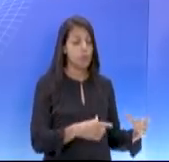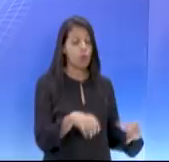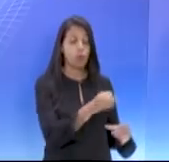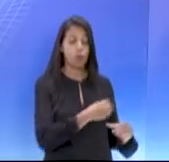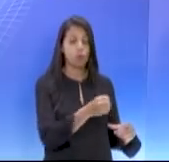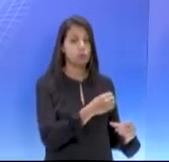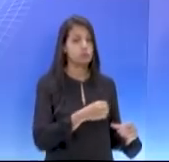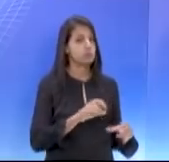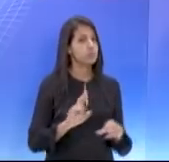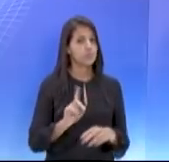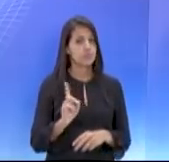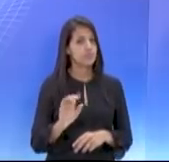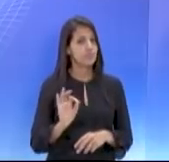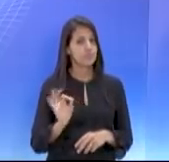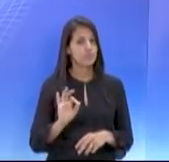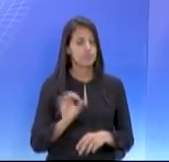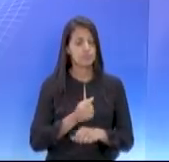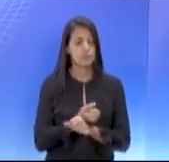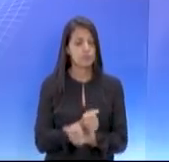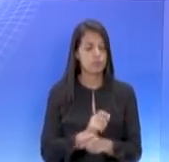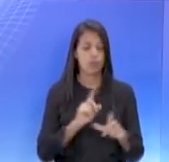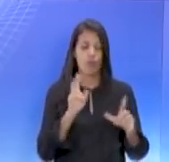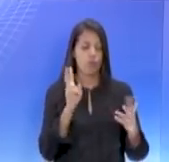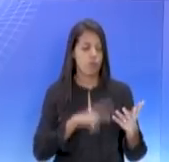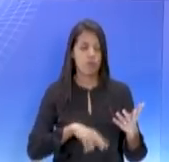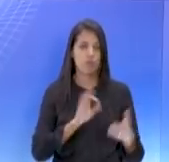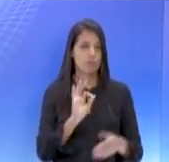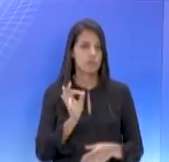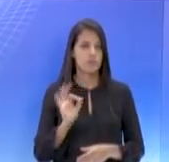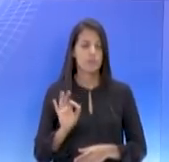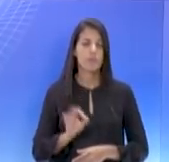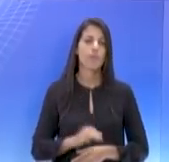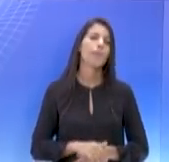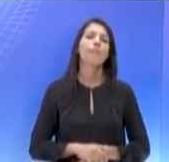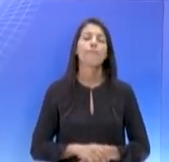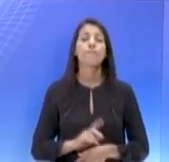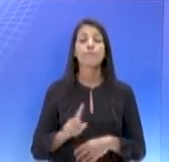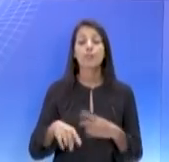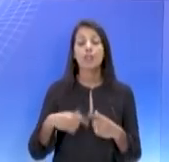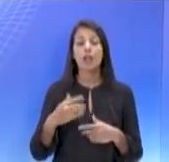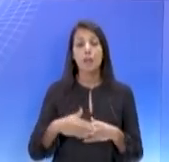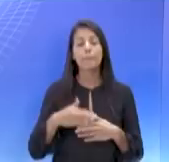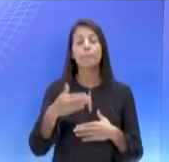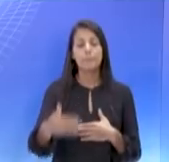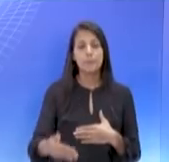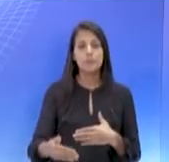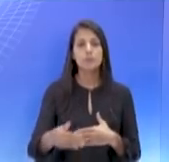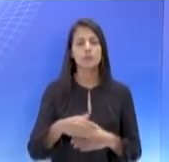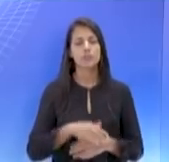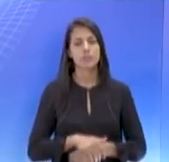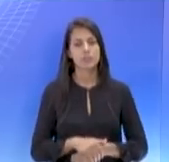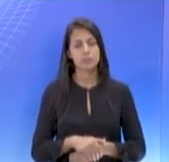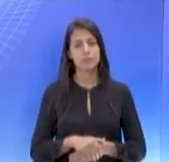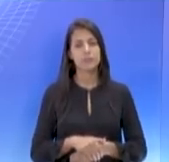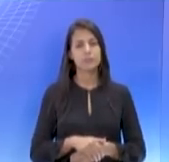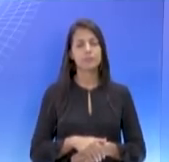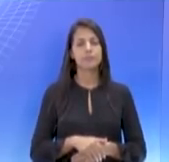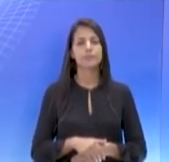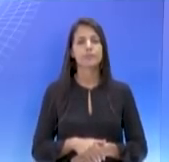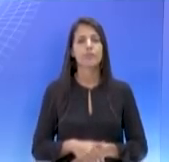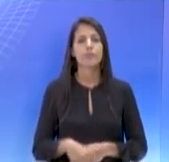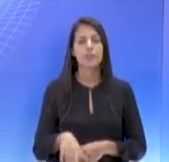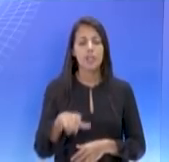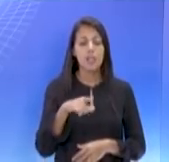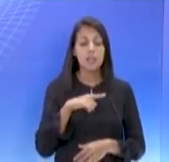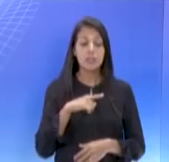na cozinha, ou ela está no trabalho braçal, né? Então essa aí já está descartada, ela não sabe ler, nem escrever. Vamos para a